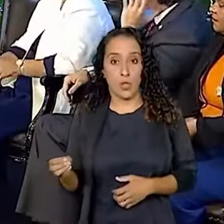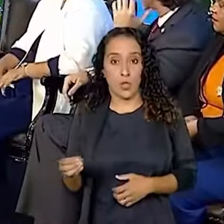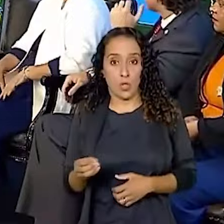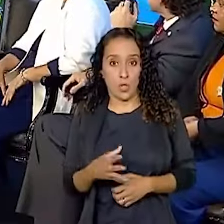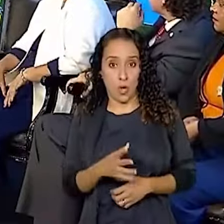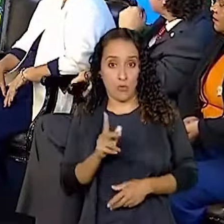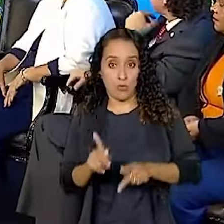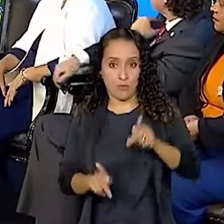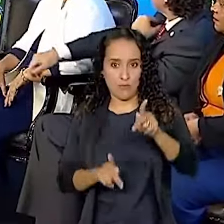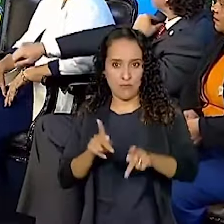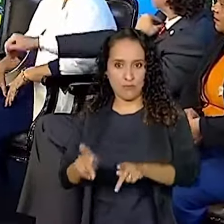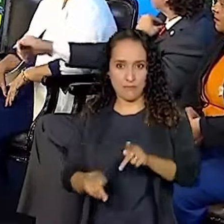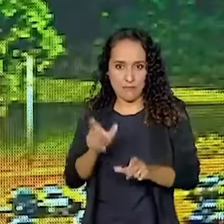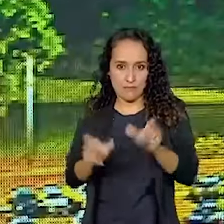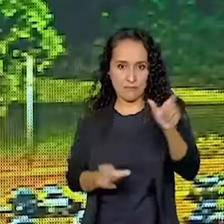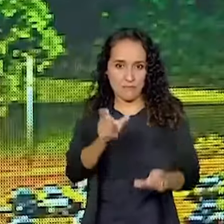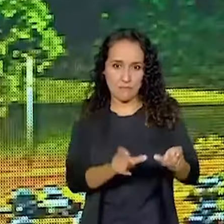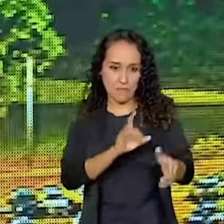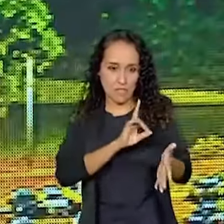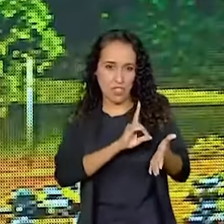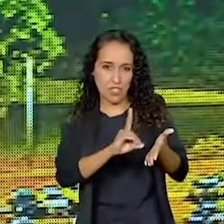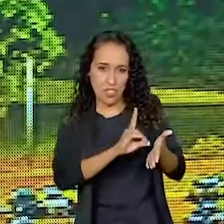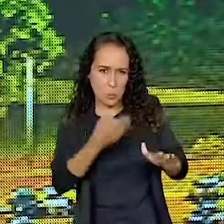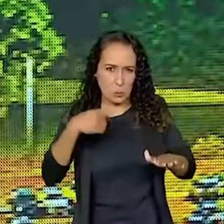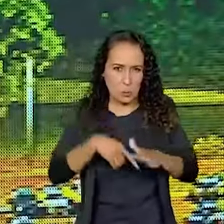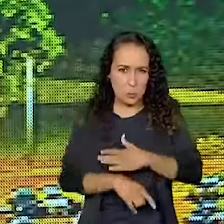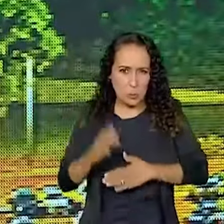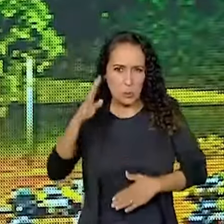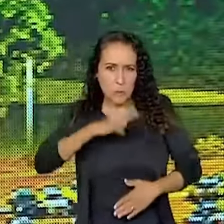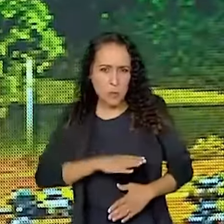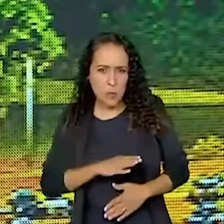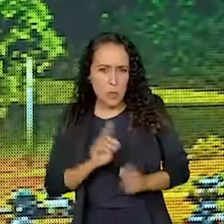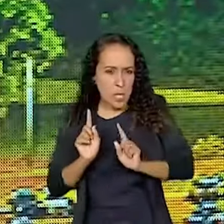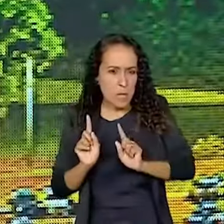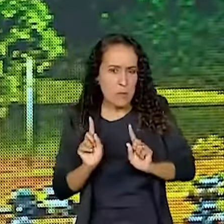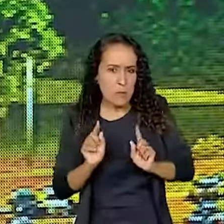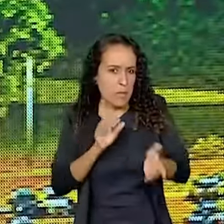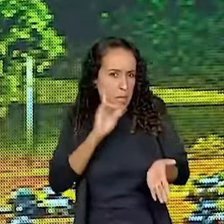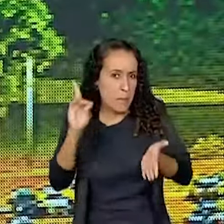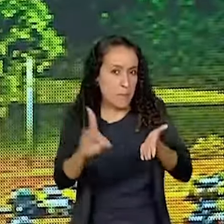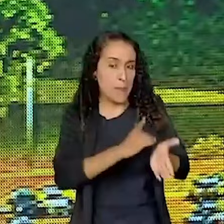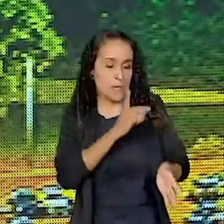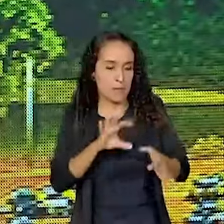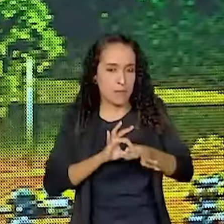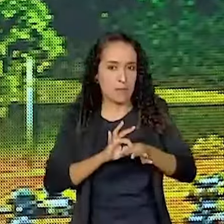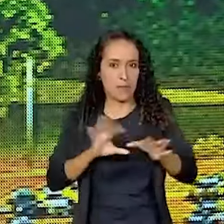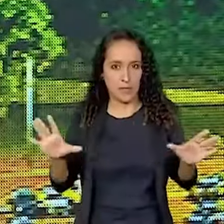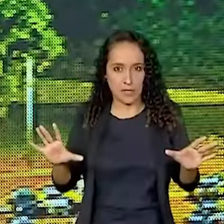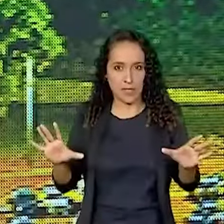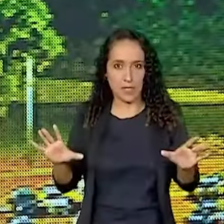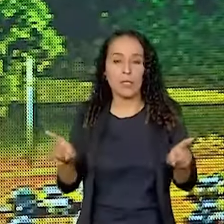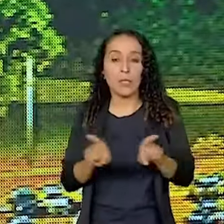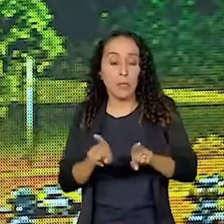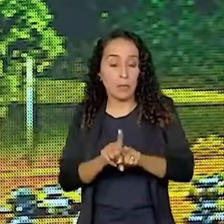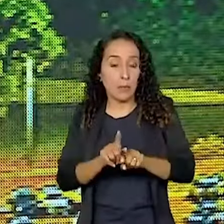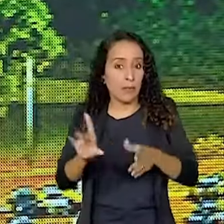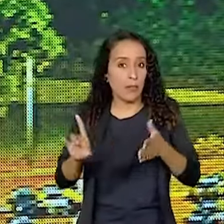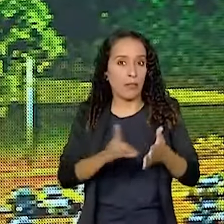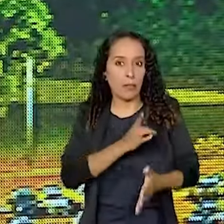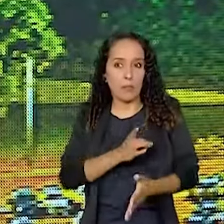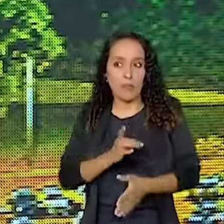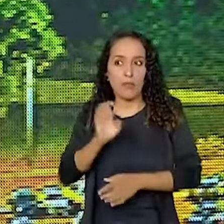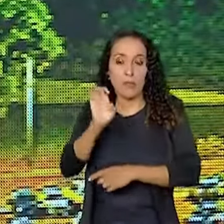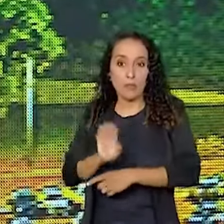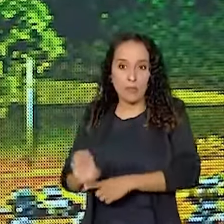Os novos populistas digitais extremistas, inimigos da democracia, inimigos do Estado de Direito,